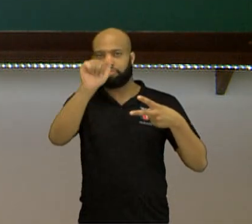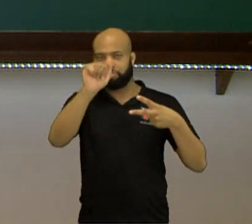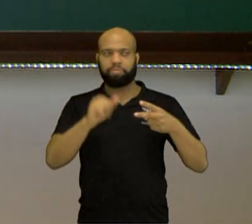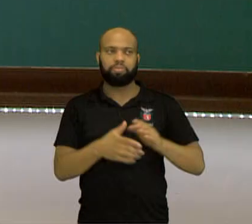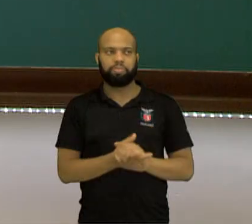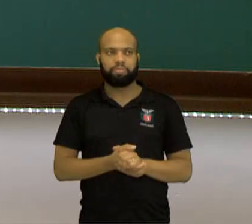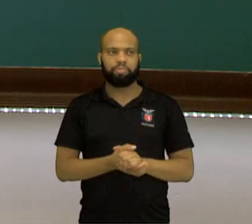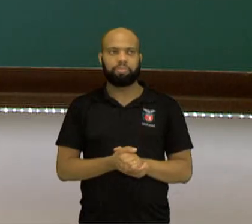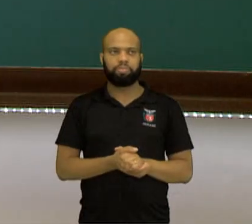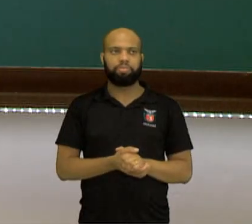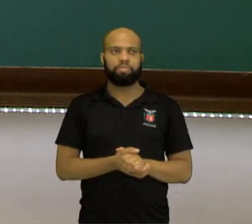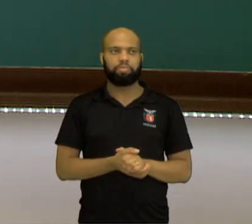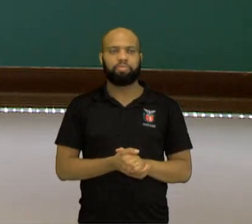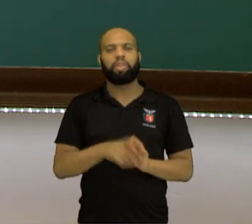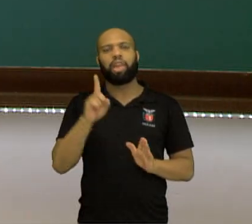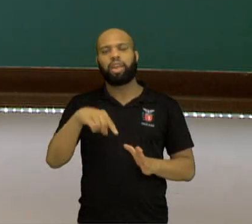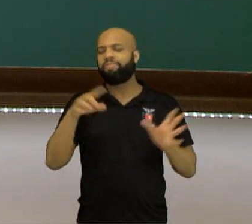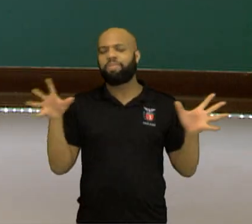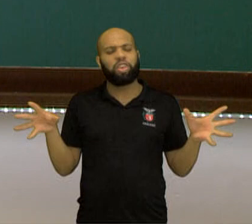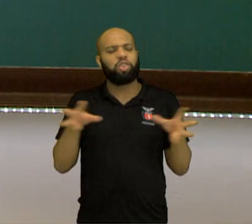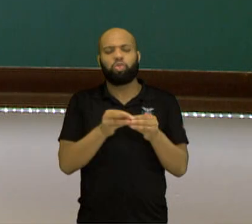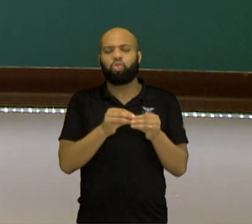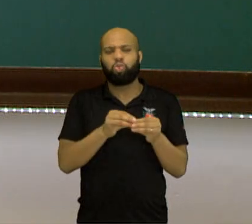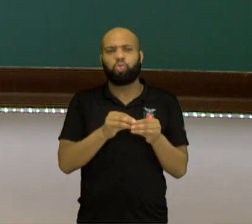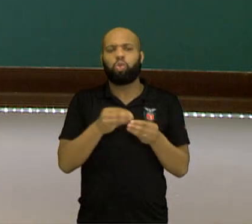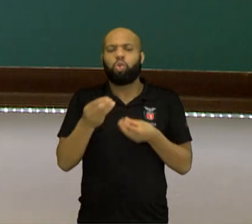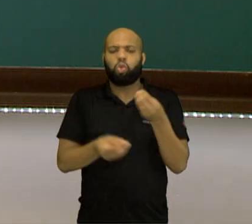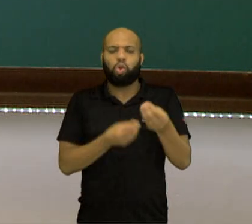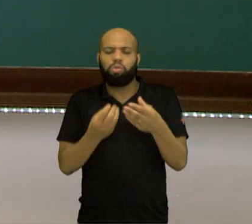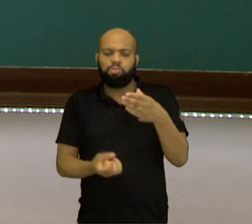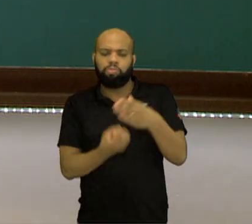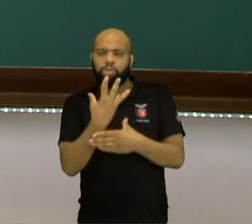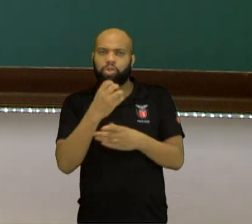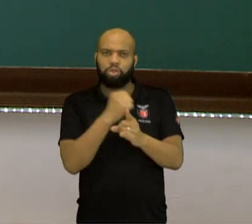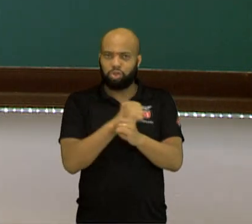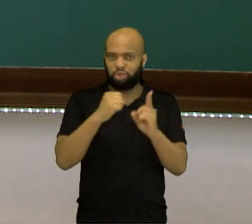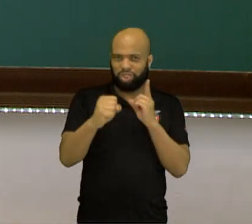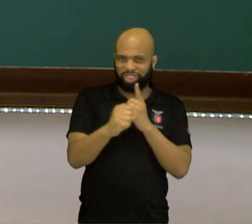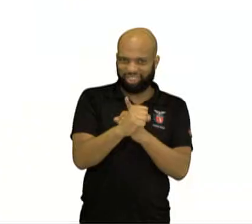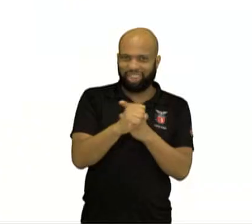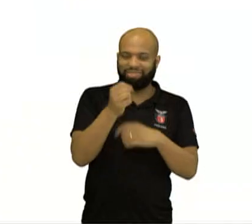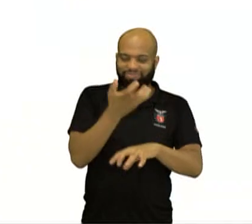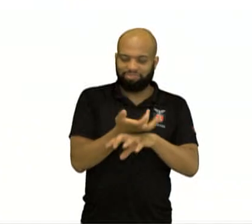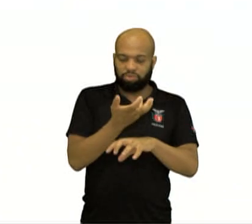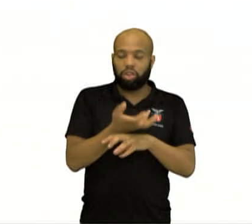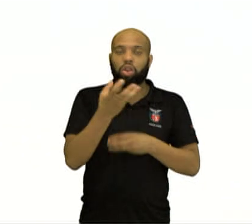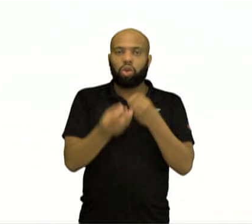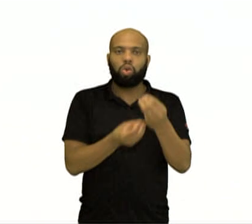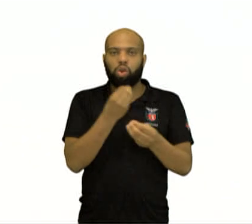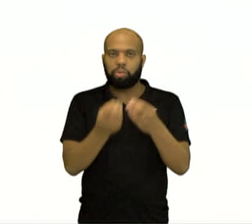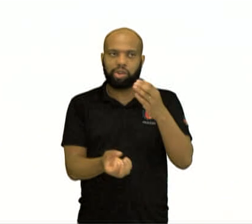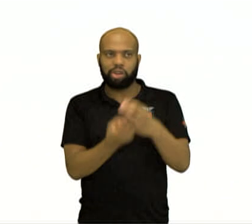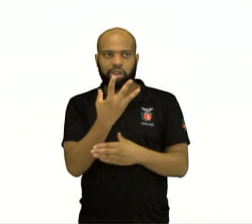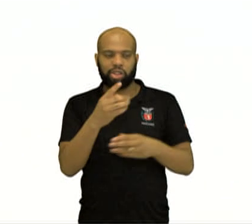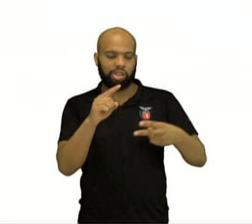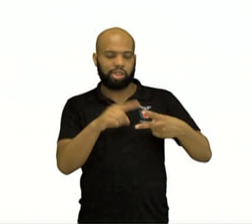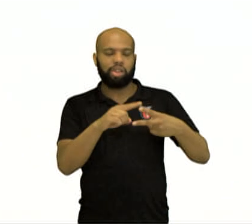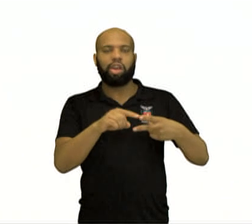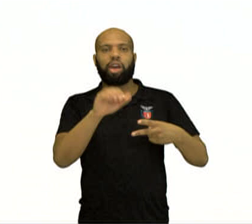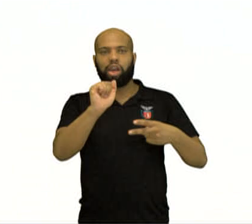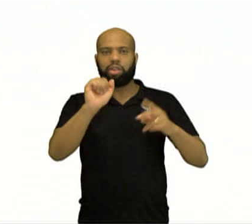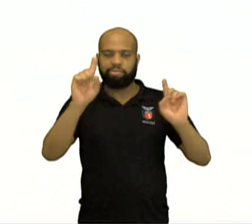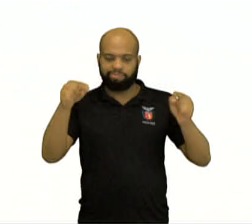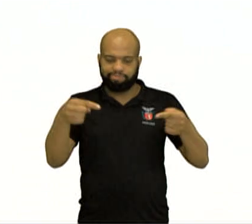A, é a grande síntese, né, de surgimento da sociologia, de como ela nasce. Letra A está perfeitinha,